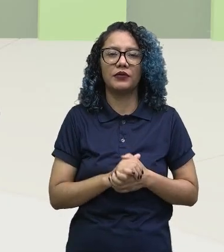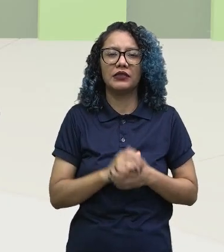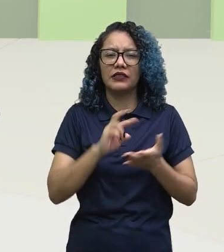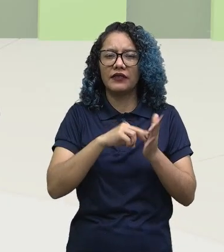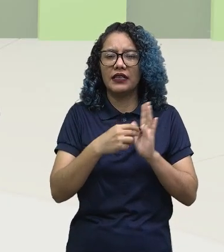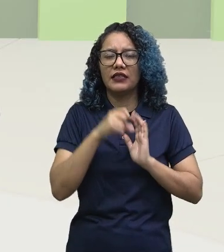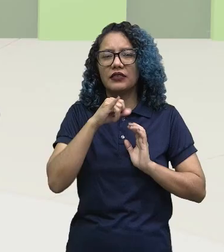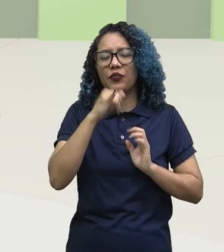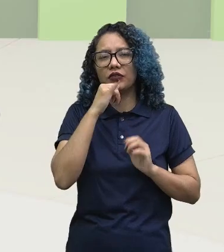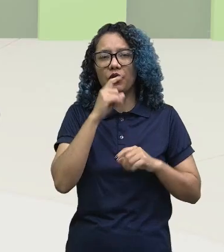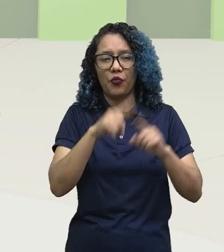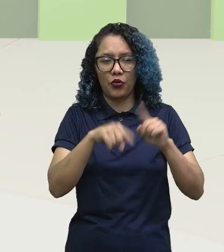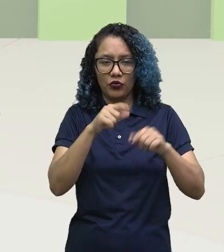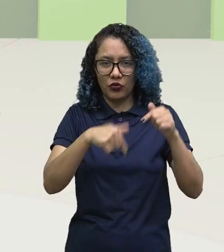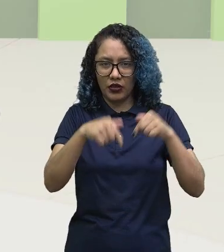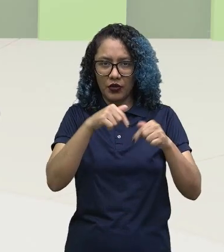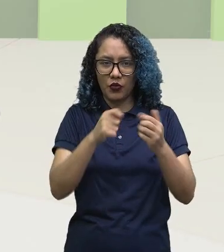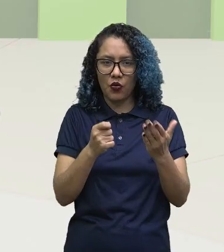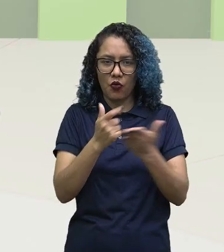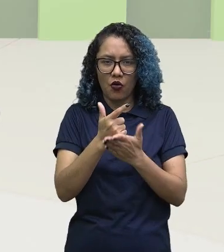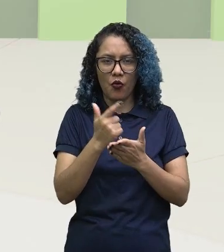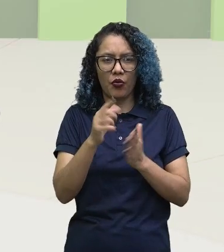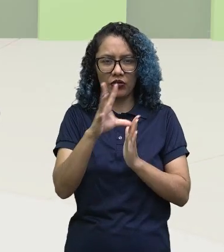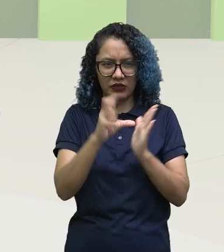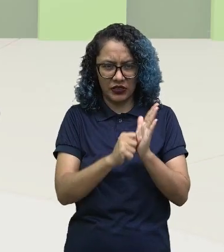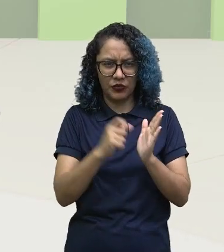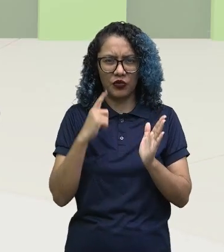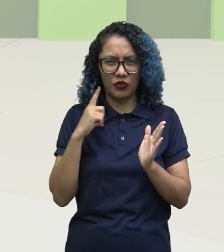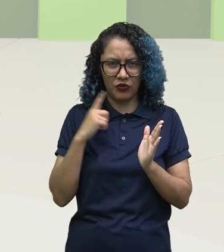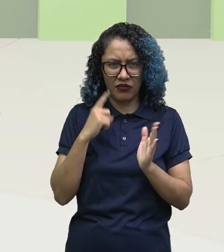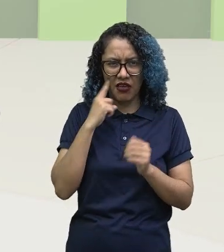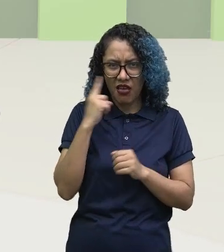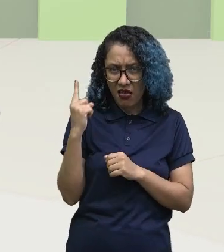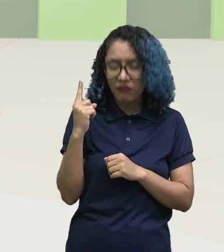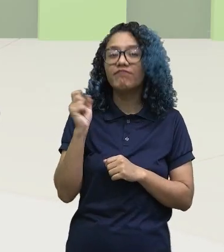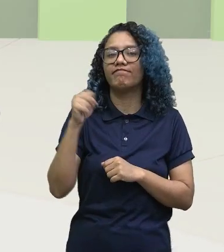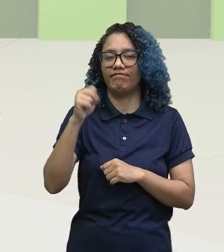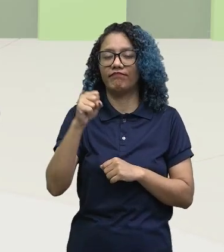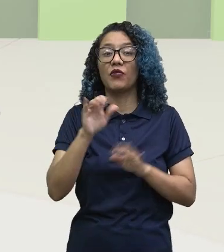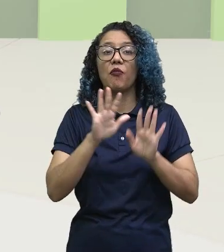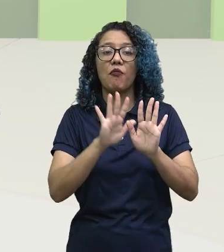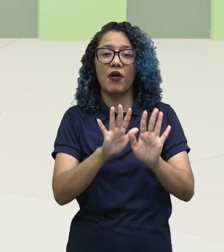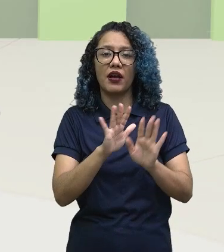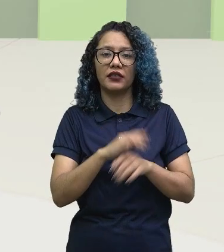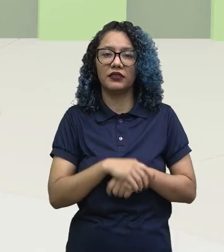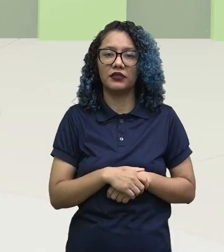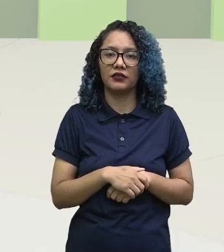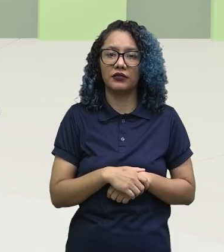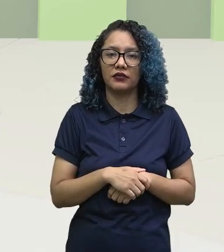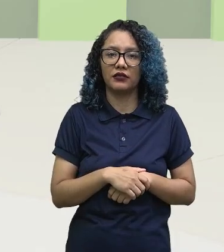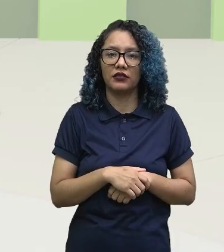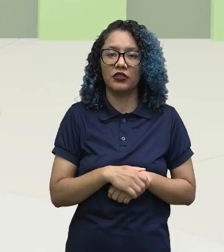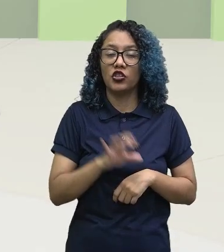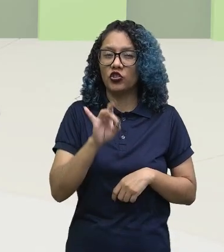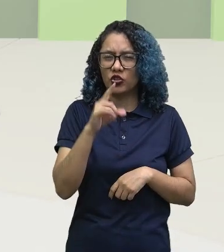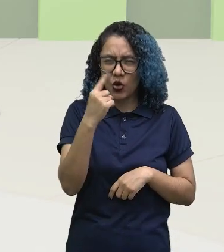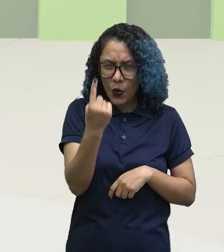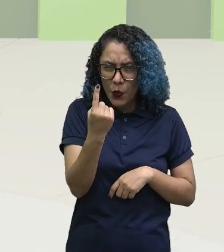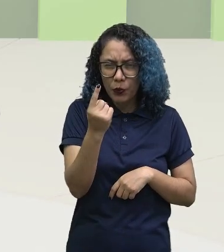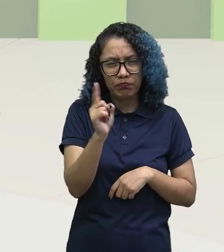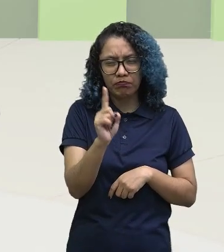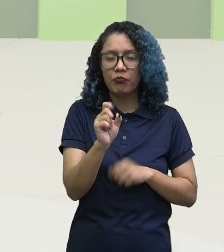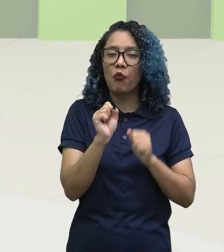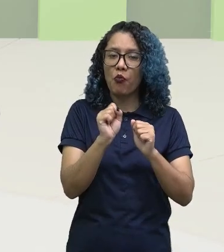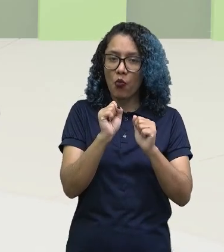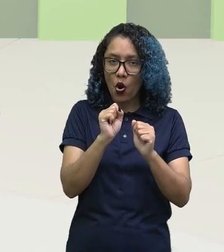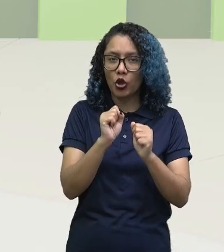comprar um produto de química, esses símbolos vão vir? Sim, tá? Mas não necessariamente apenas um. Pode